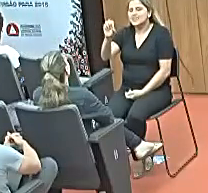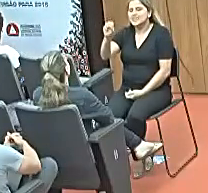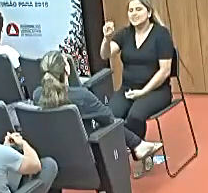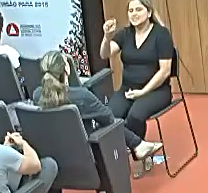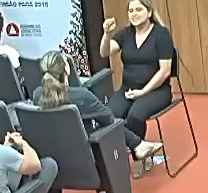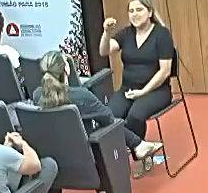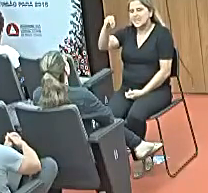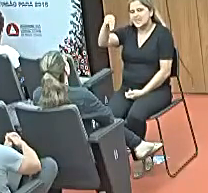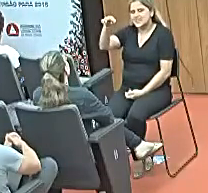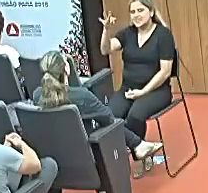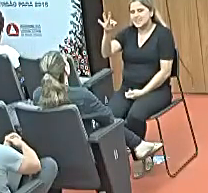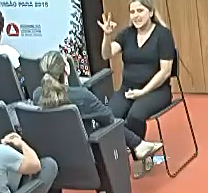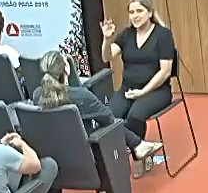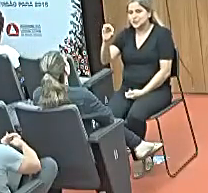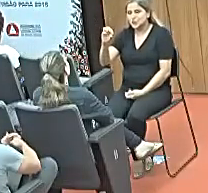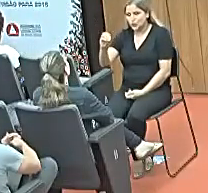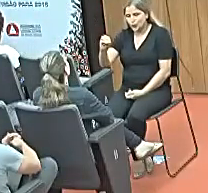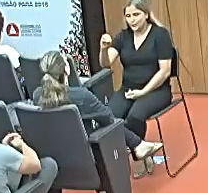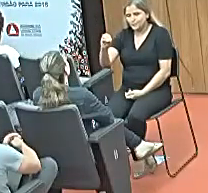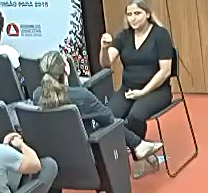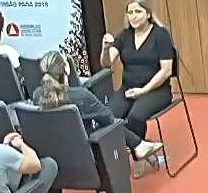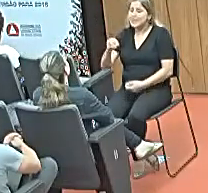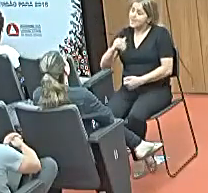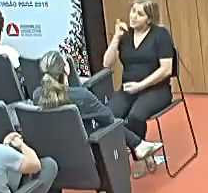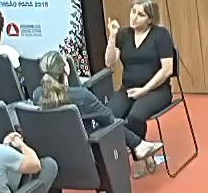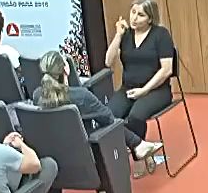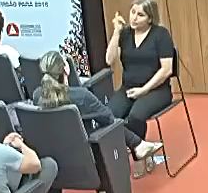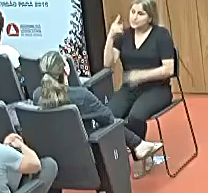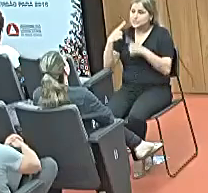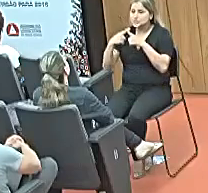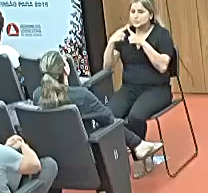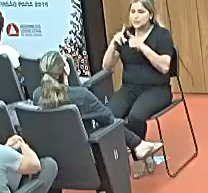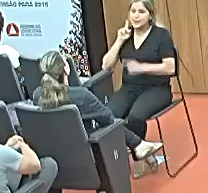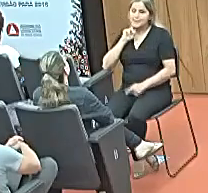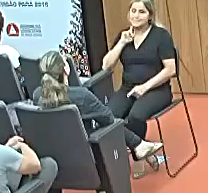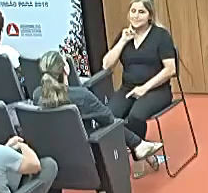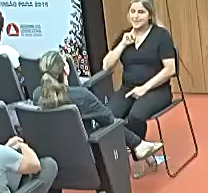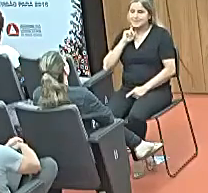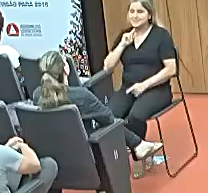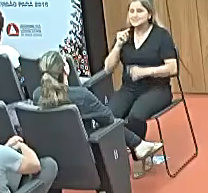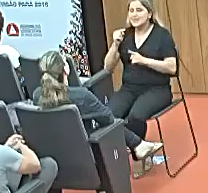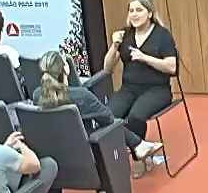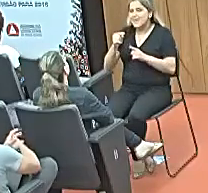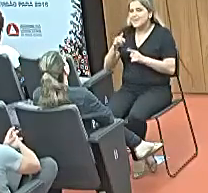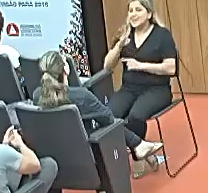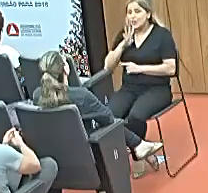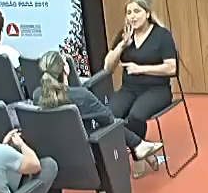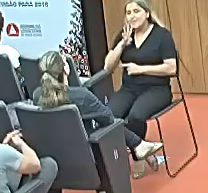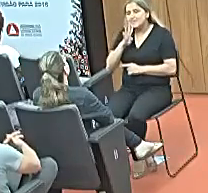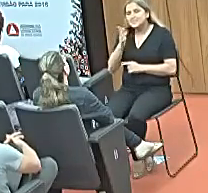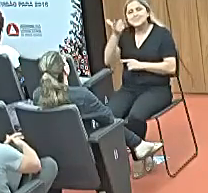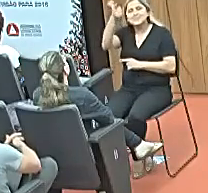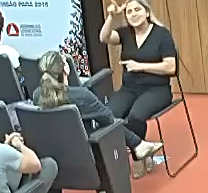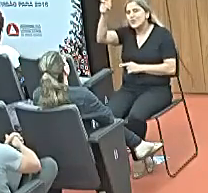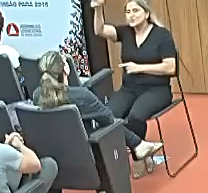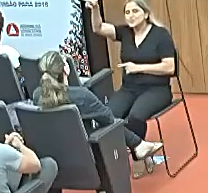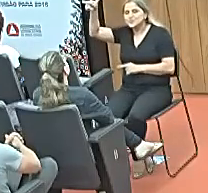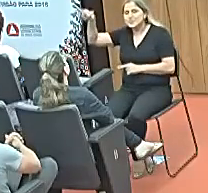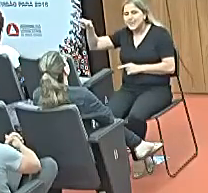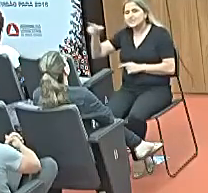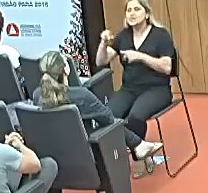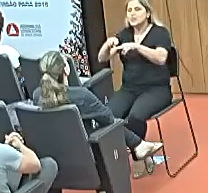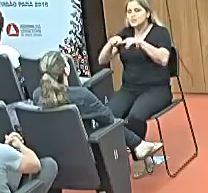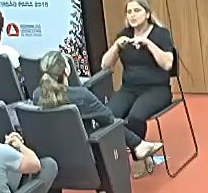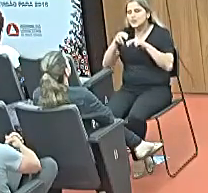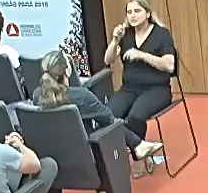reconhecido como um centro de produção qualitativa do artesanato em nível brasil já com reconhecimento internacional mas podemos avançar